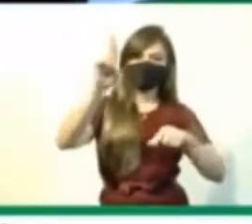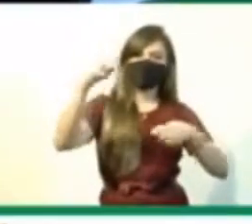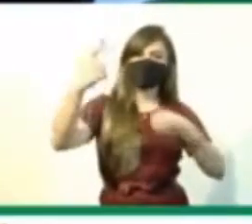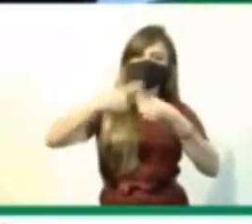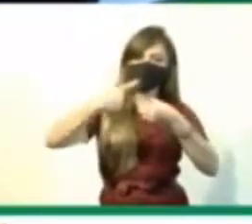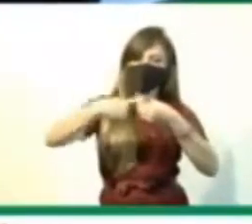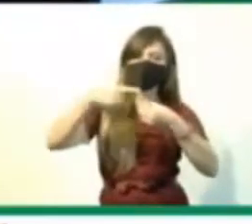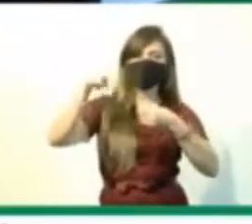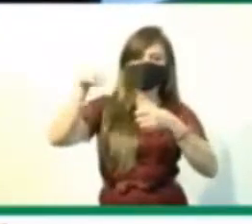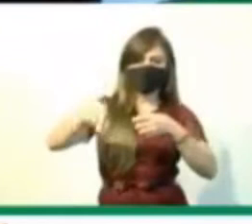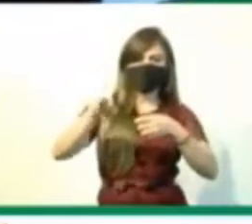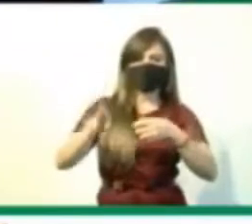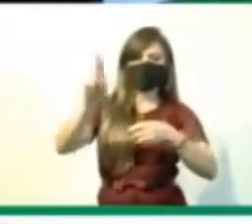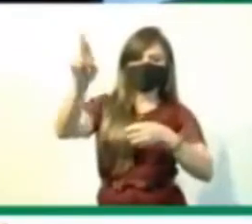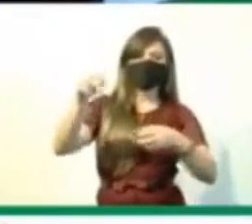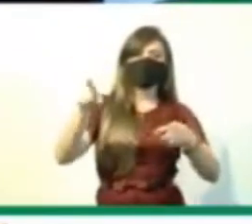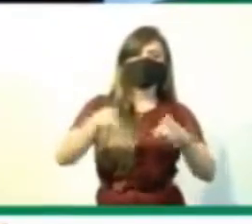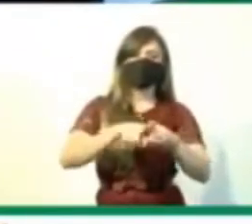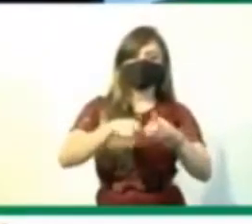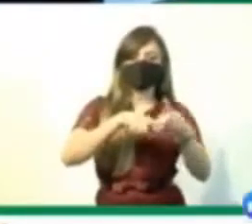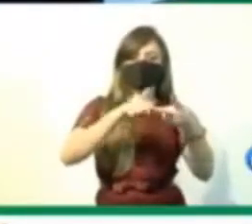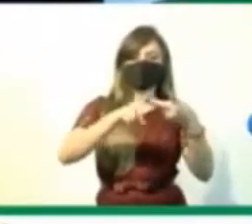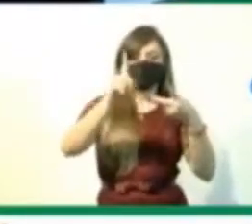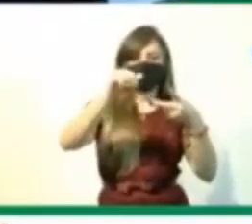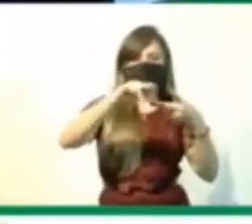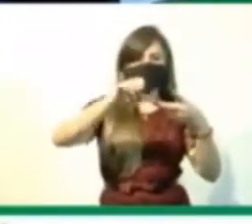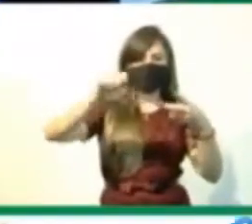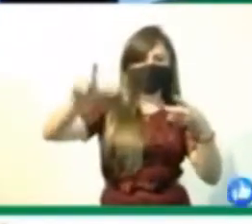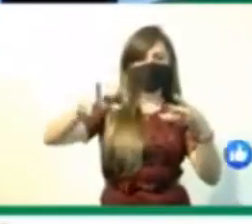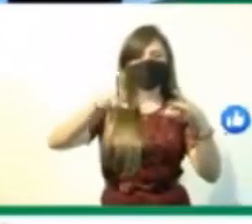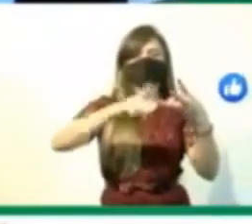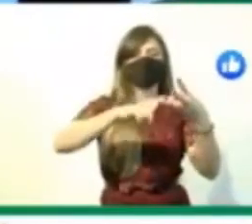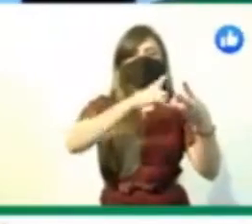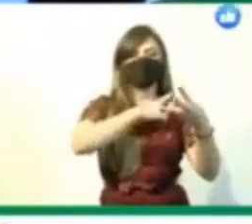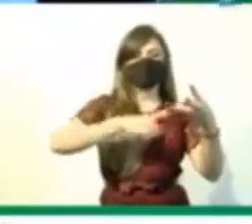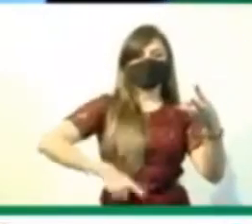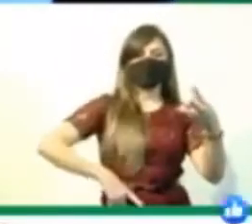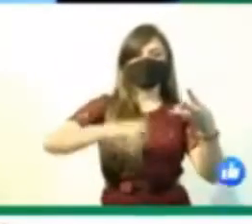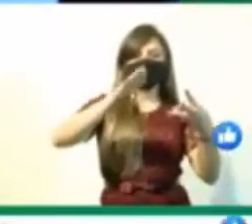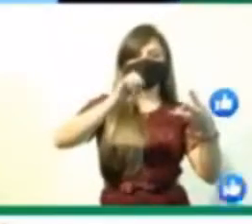de Milagres, também o Daniel Oliveira, Aldir Mota, deputado federal Moses Rodrigues,